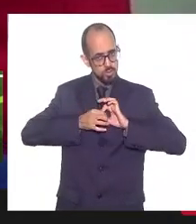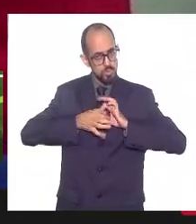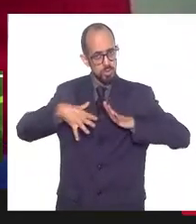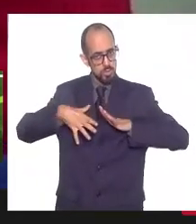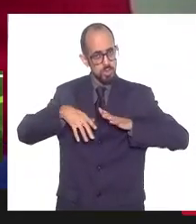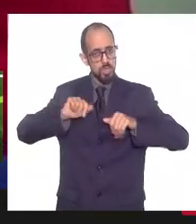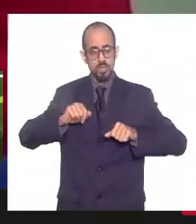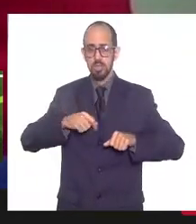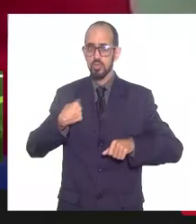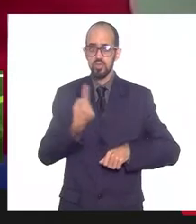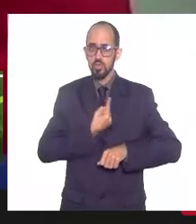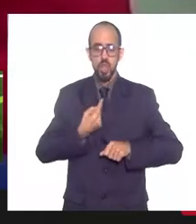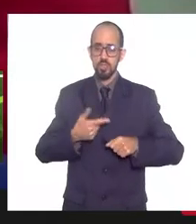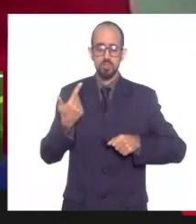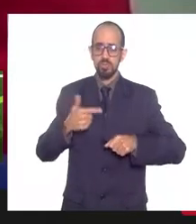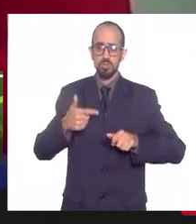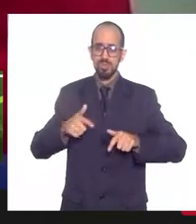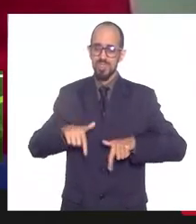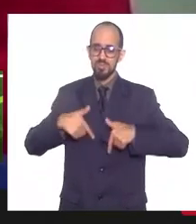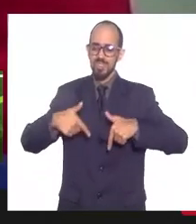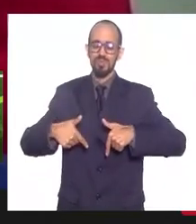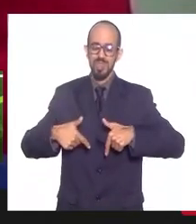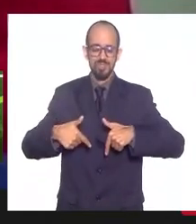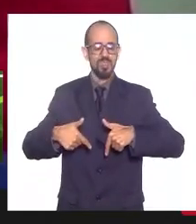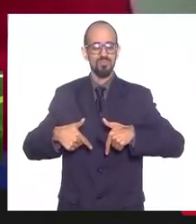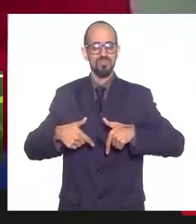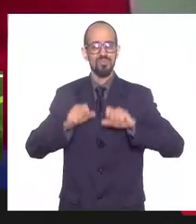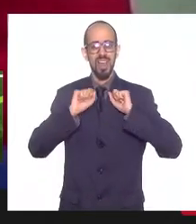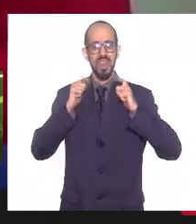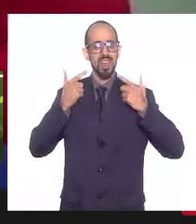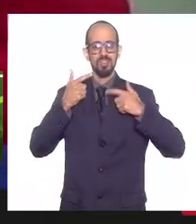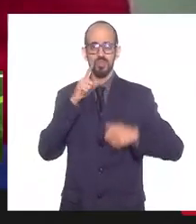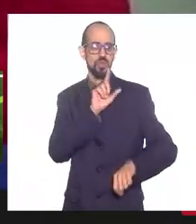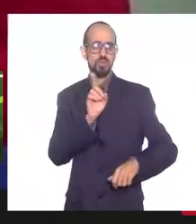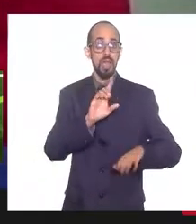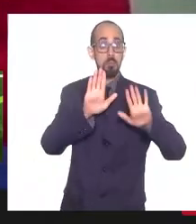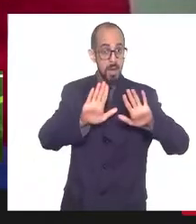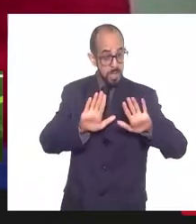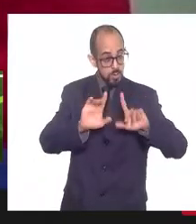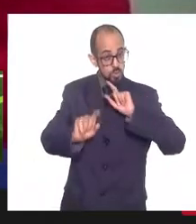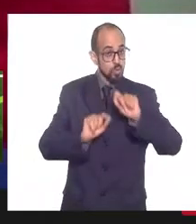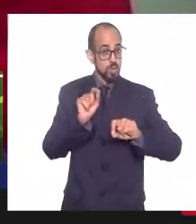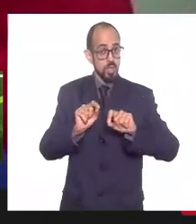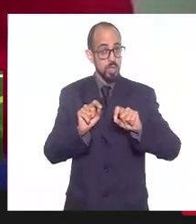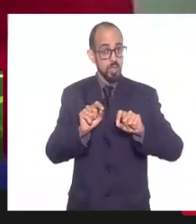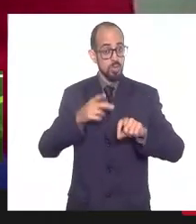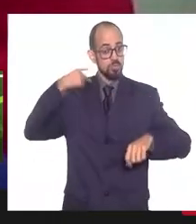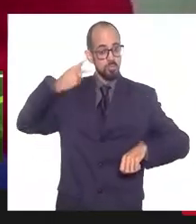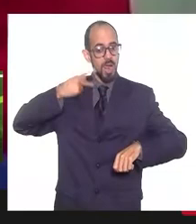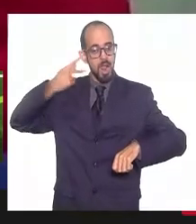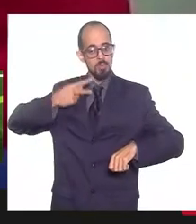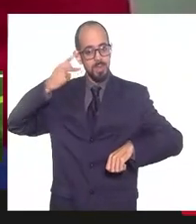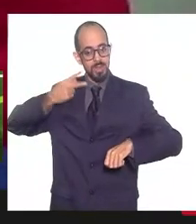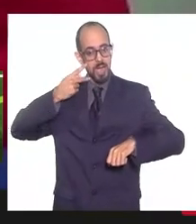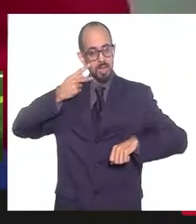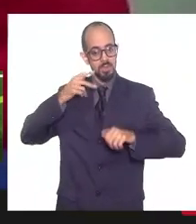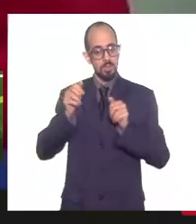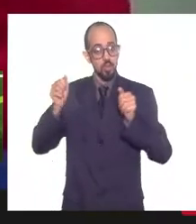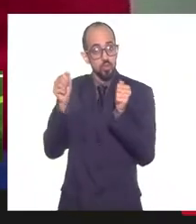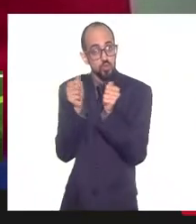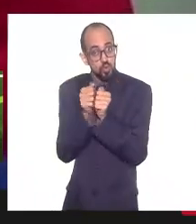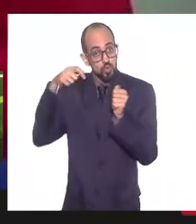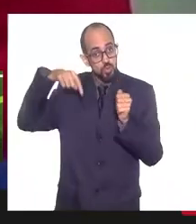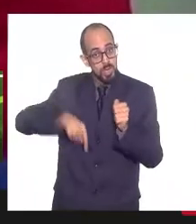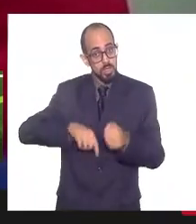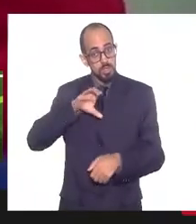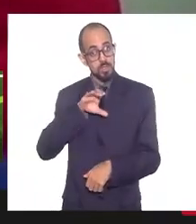escapa à área de atuação da Assembleia Legislativa. Mas isso não quer dizer que os parlamentares que integram esta